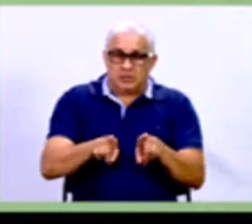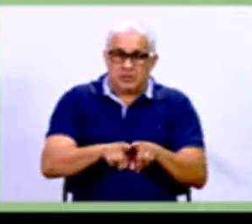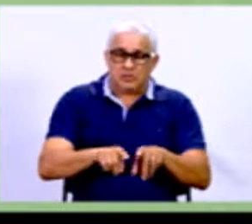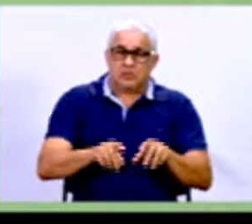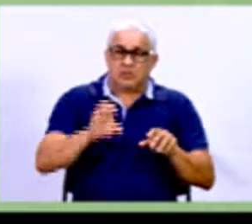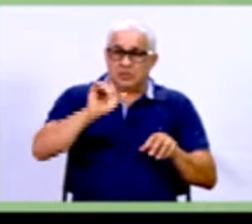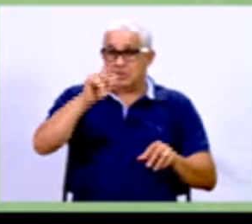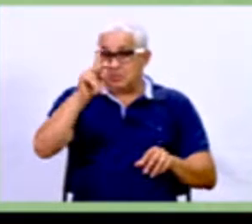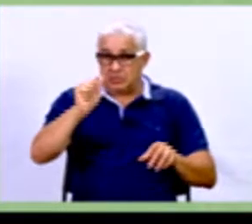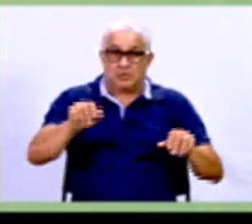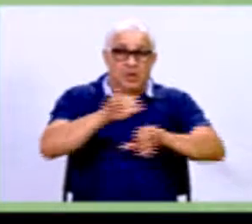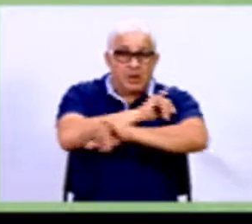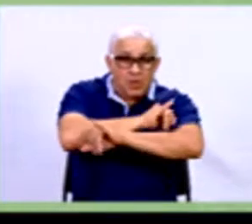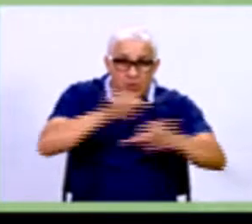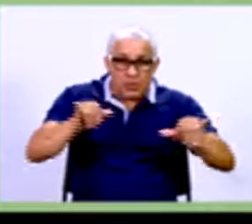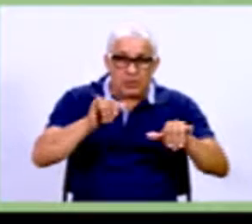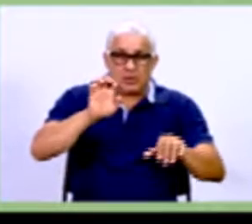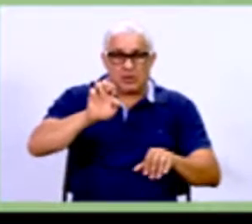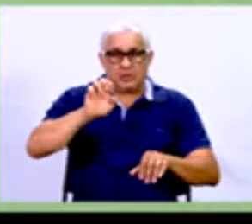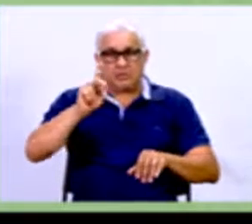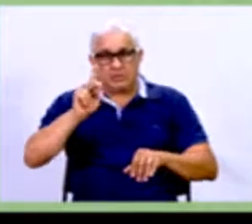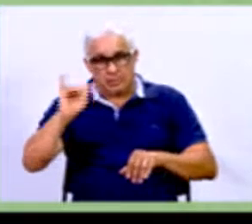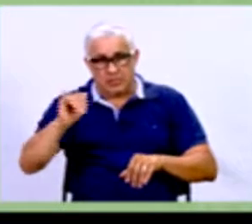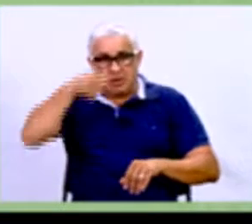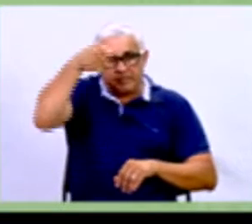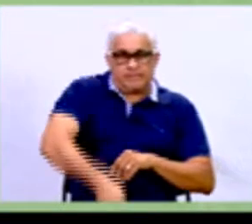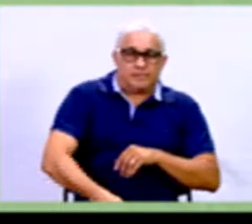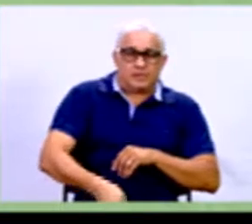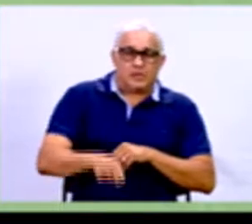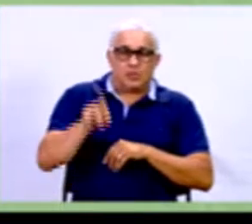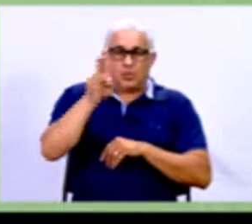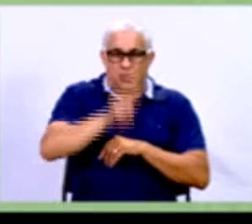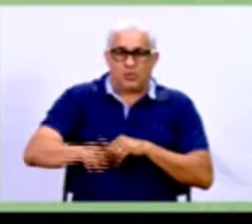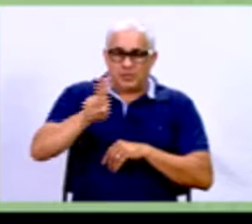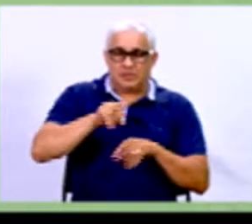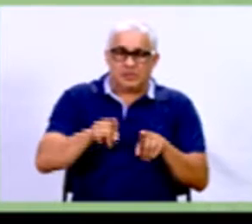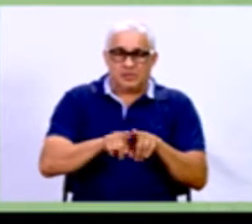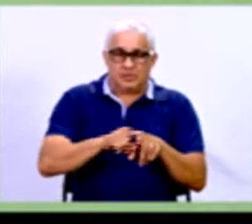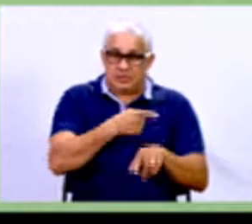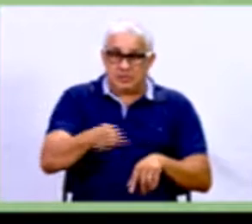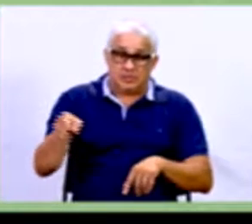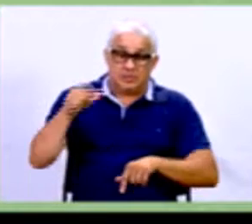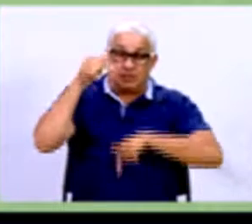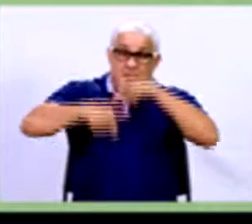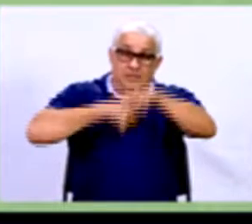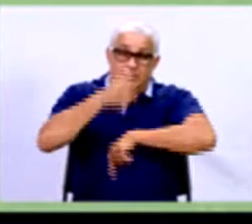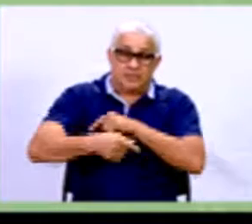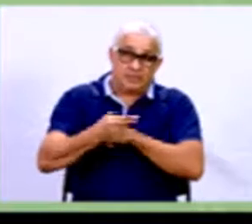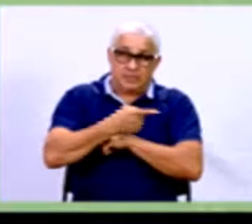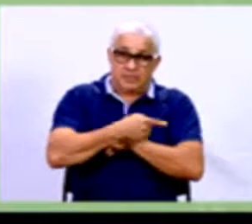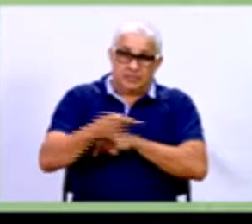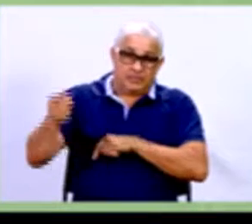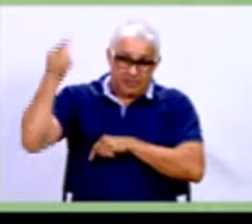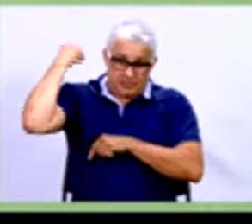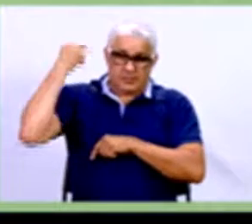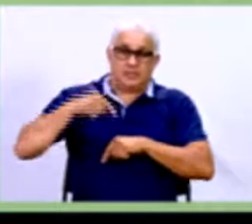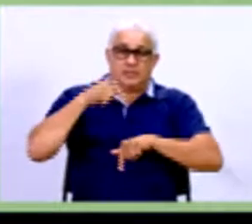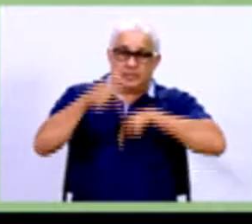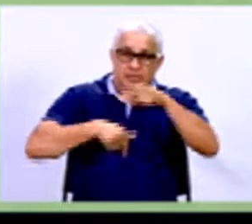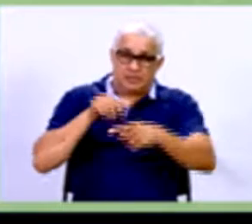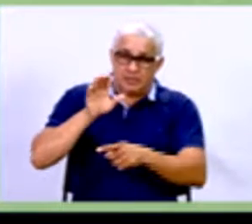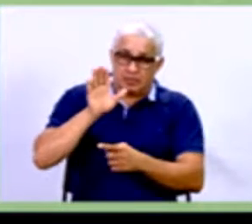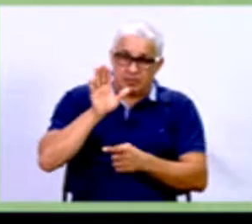de quê? EPI. Nós trabalhamos na semana passada. Sempre quem faz essa divulgação é a CIPA. Ainda colaborar